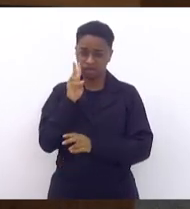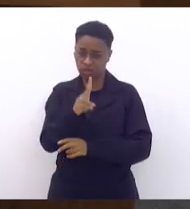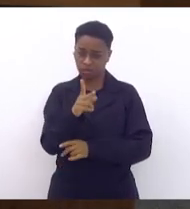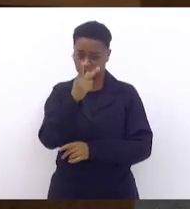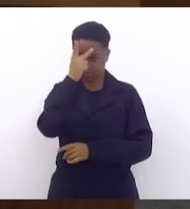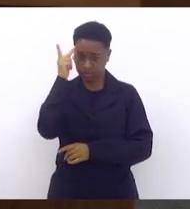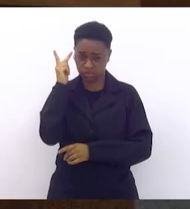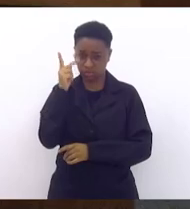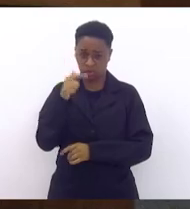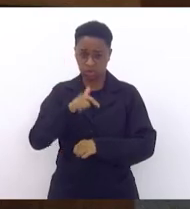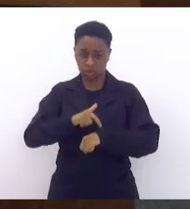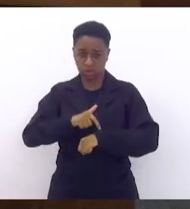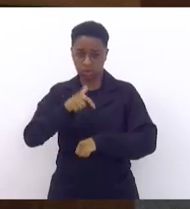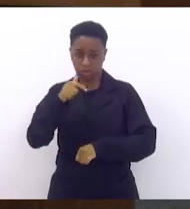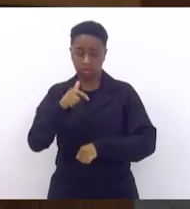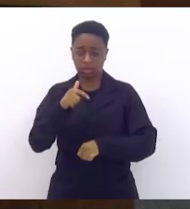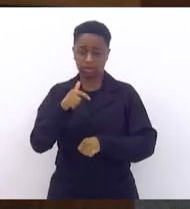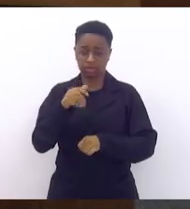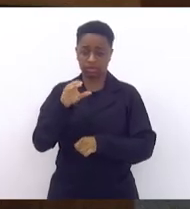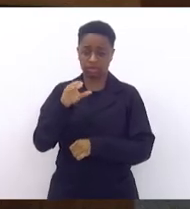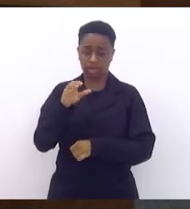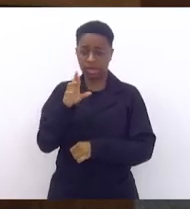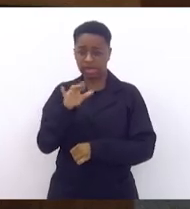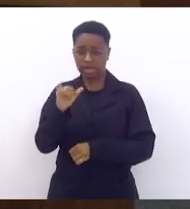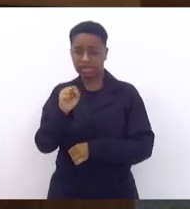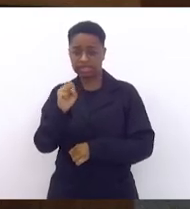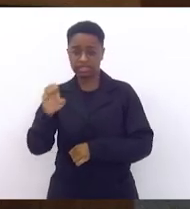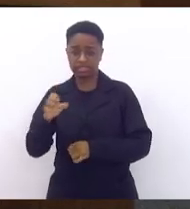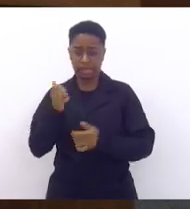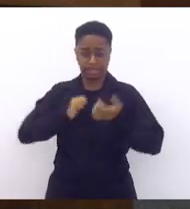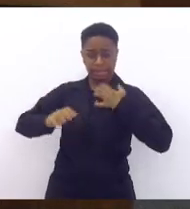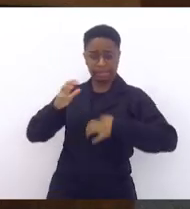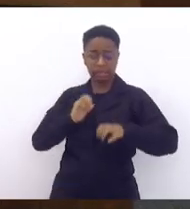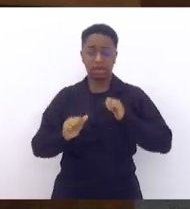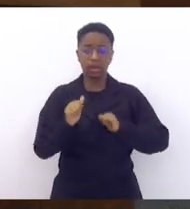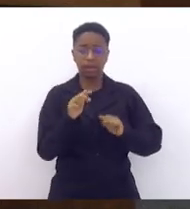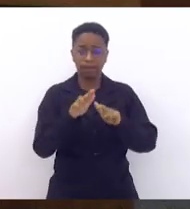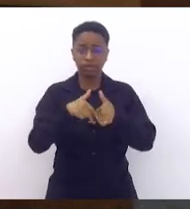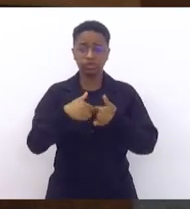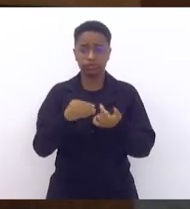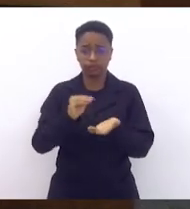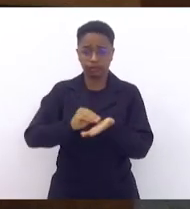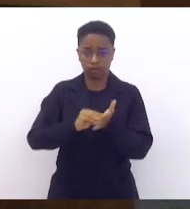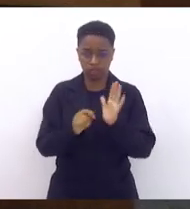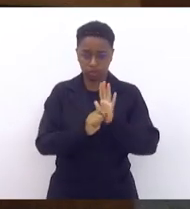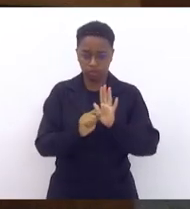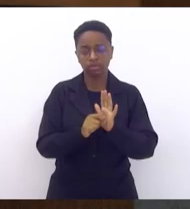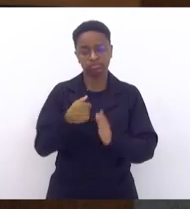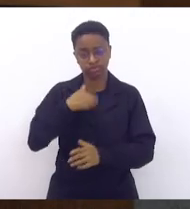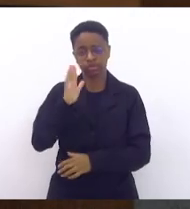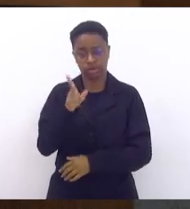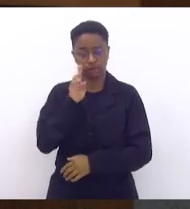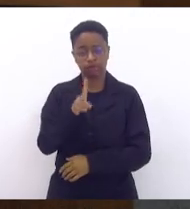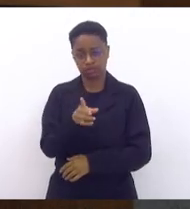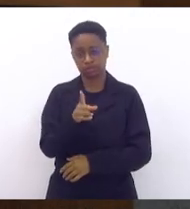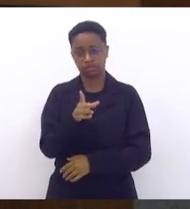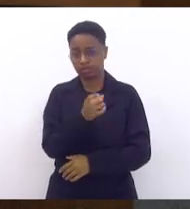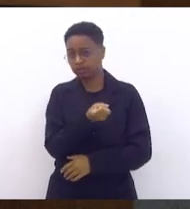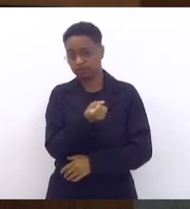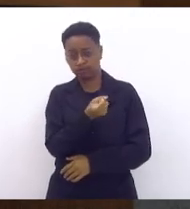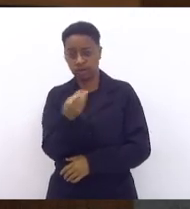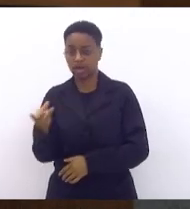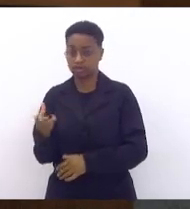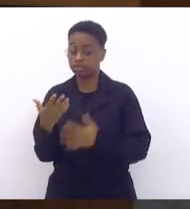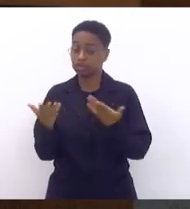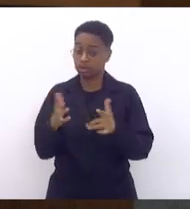crise por abstinência ou por uso de droga? Já assisti muitas vezes. E, para isso,